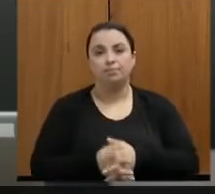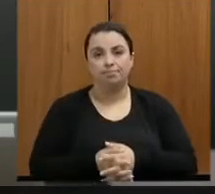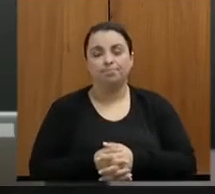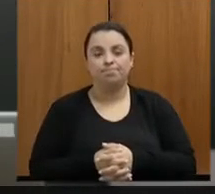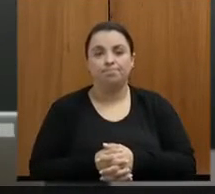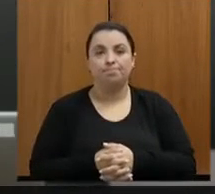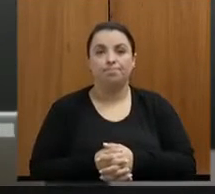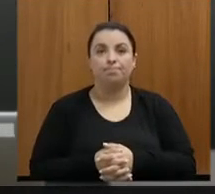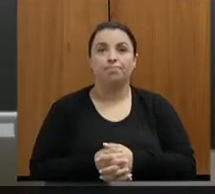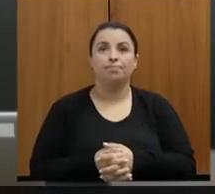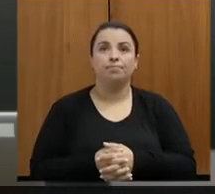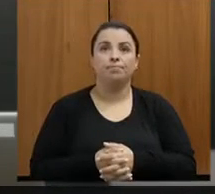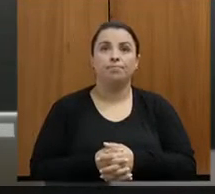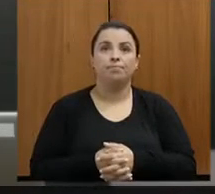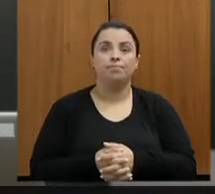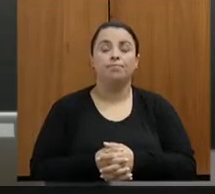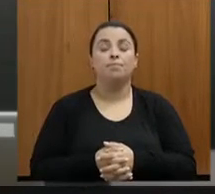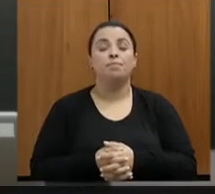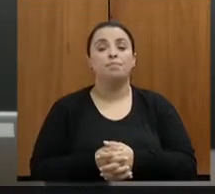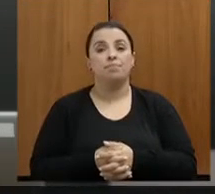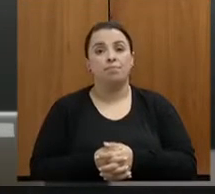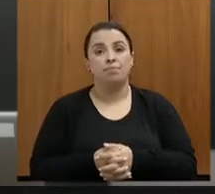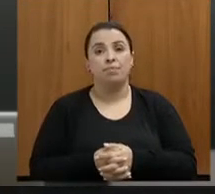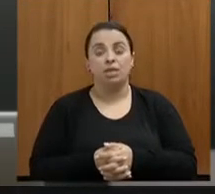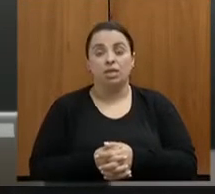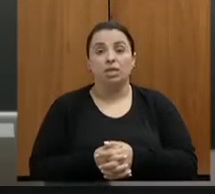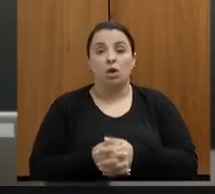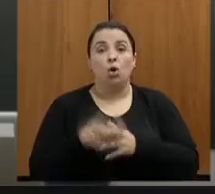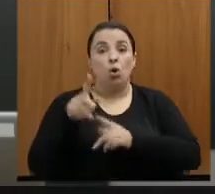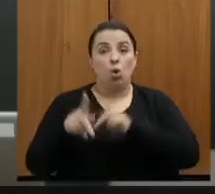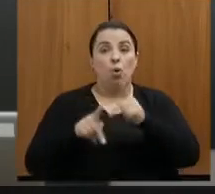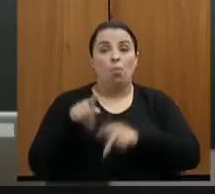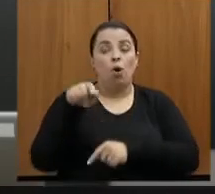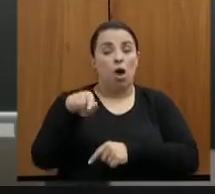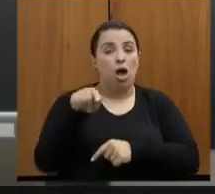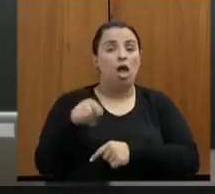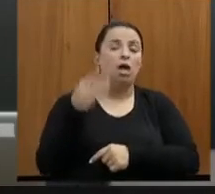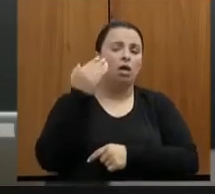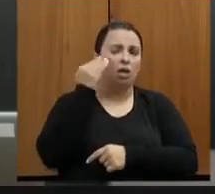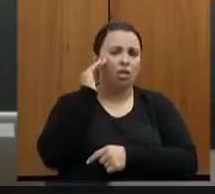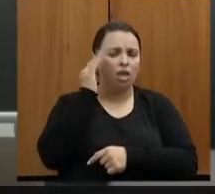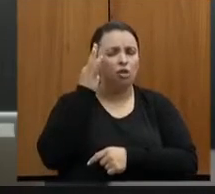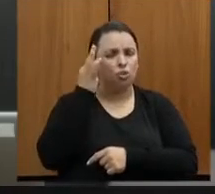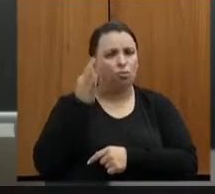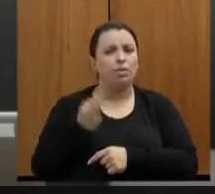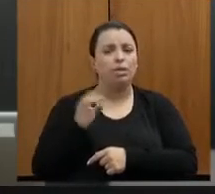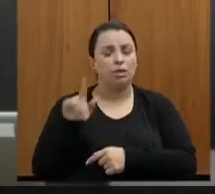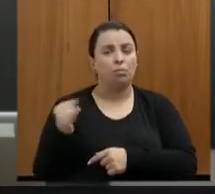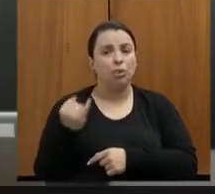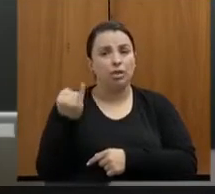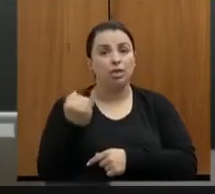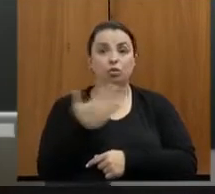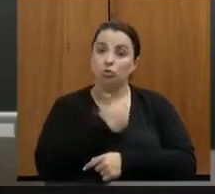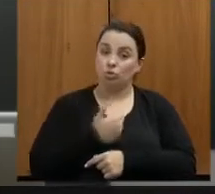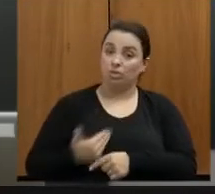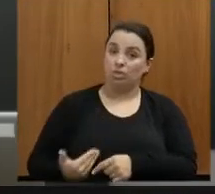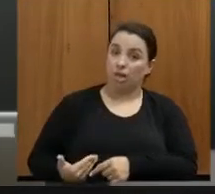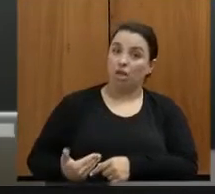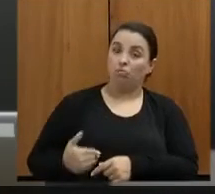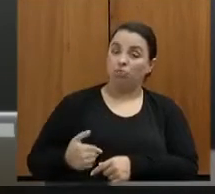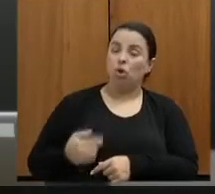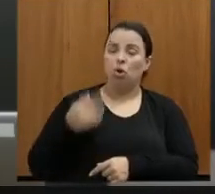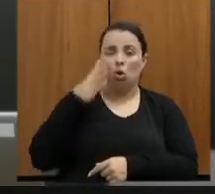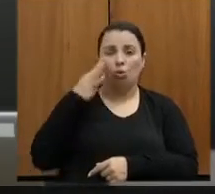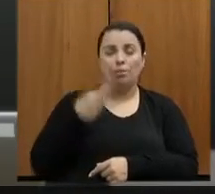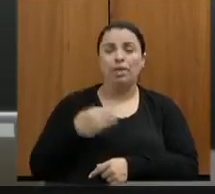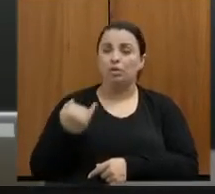A população, ela entende que é importante, o poder público entende que é importante, mas,